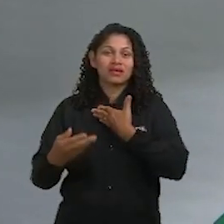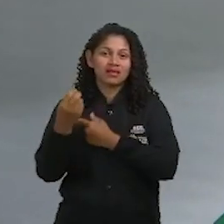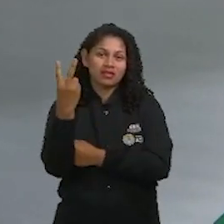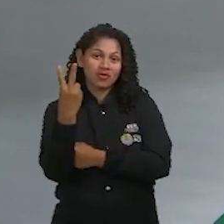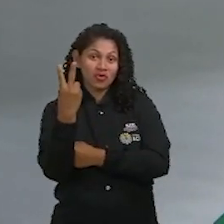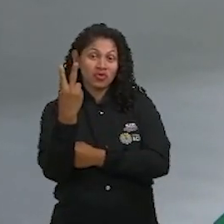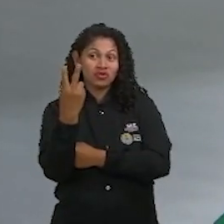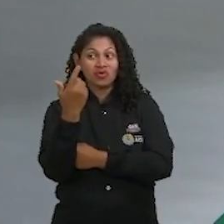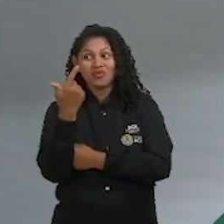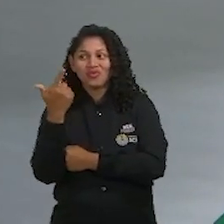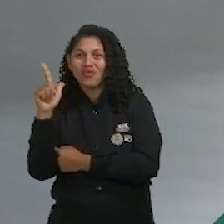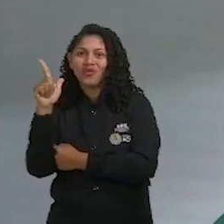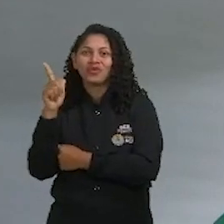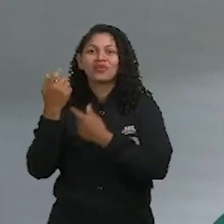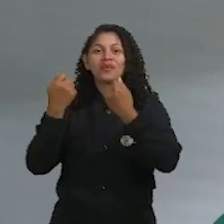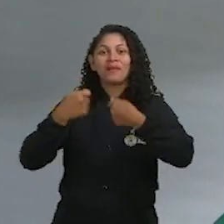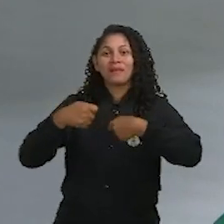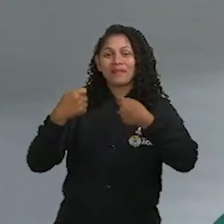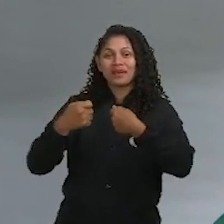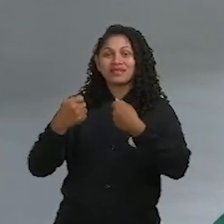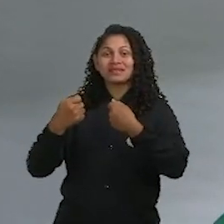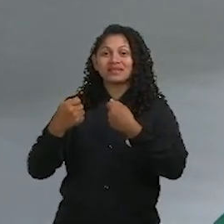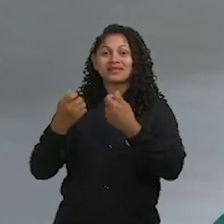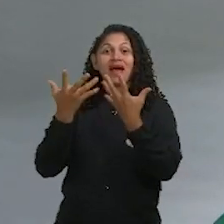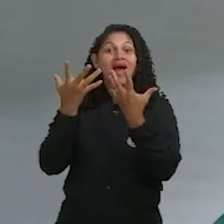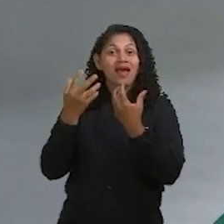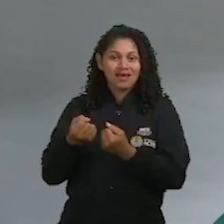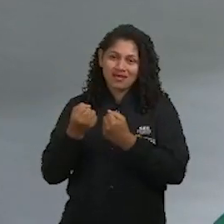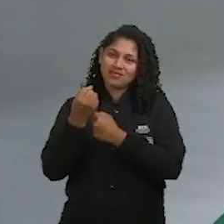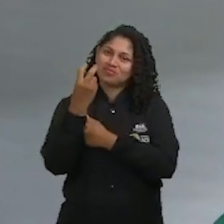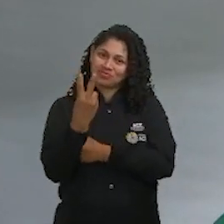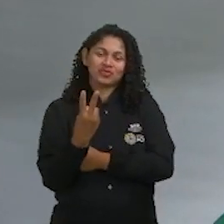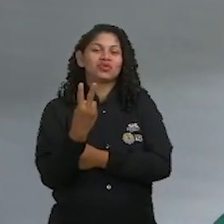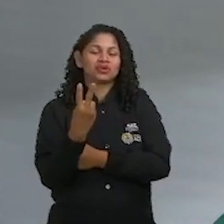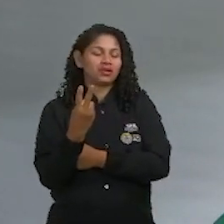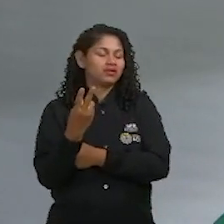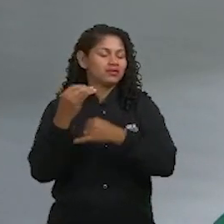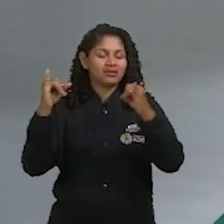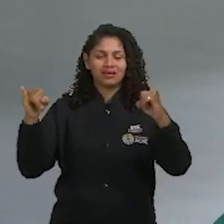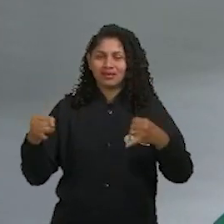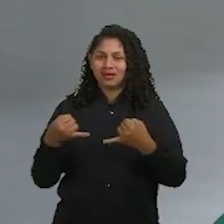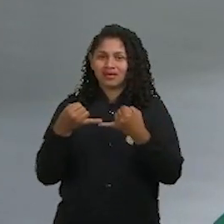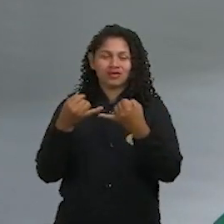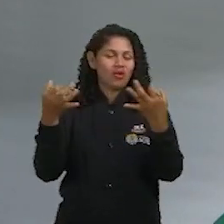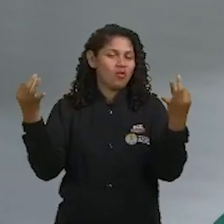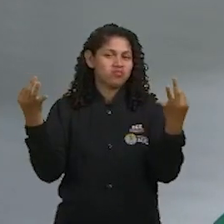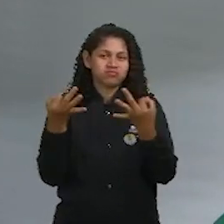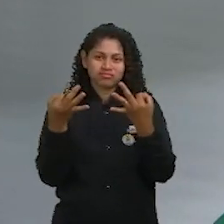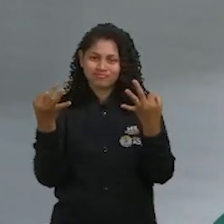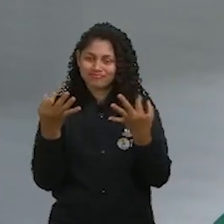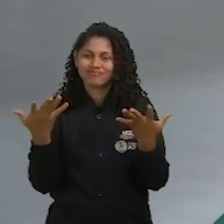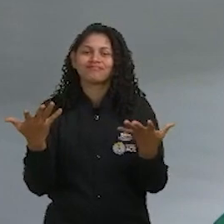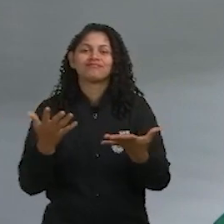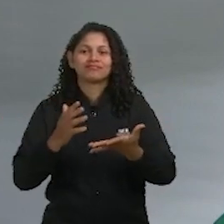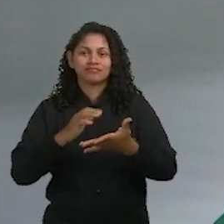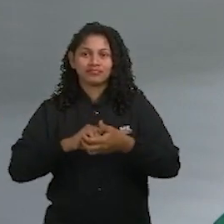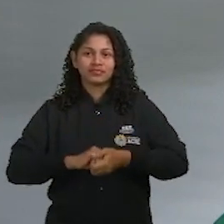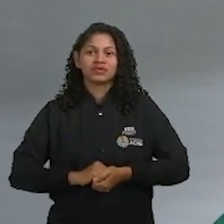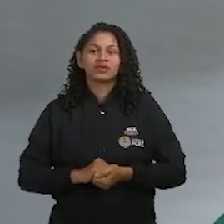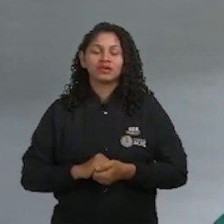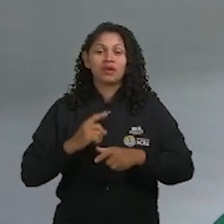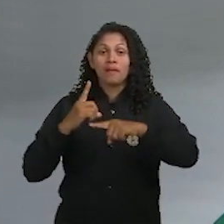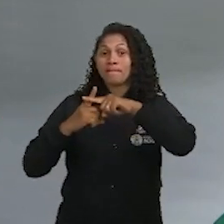elétrons. Então, o magnésio, nesse caso aqui, ele vai ficar com NOx mais 2, porque ele vai perder 2